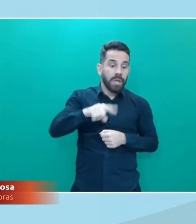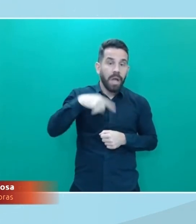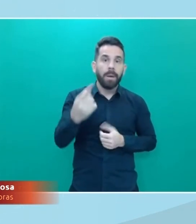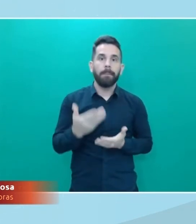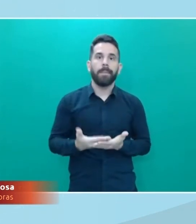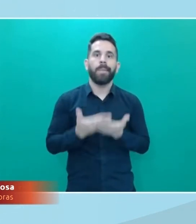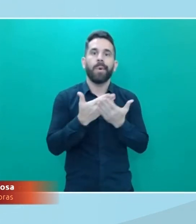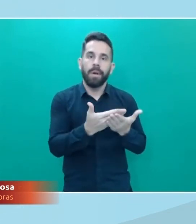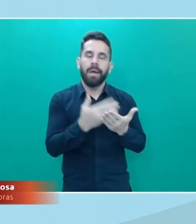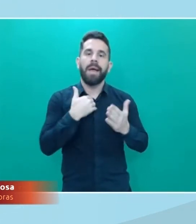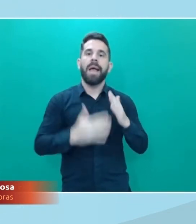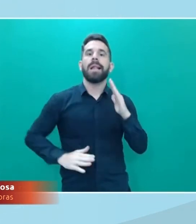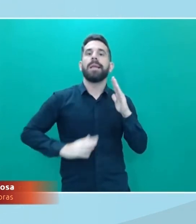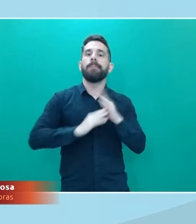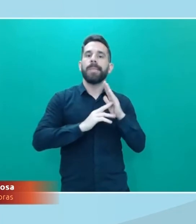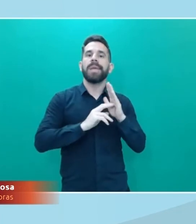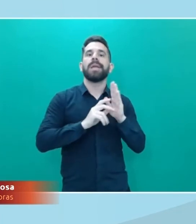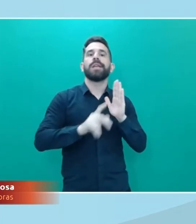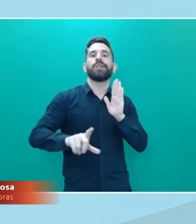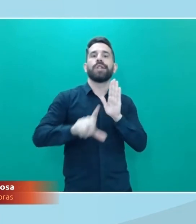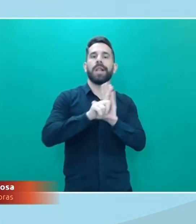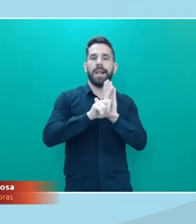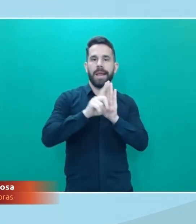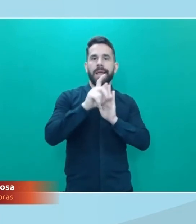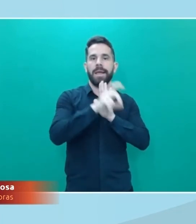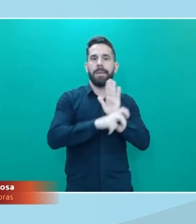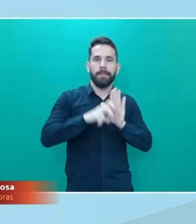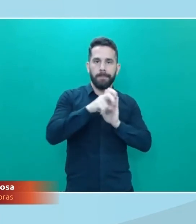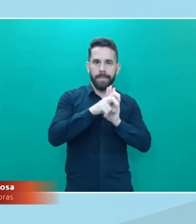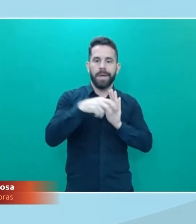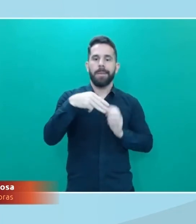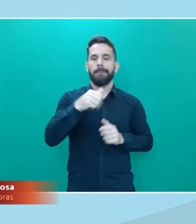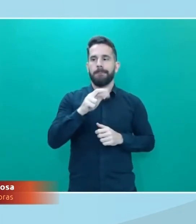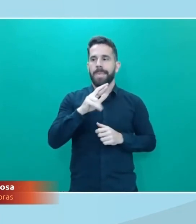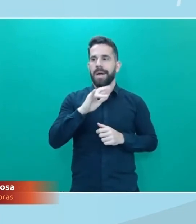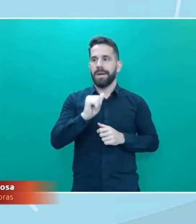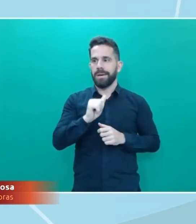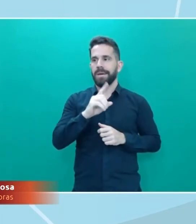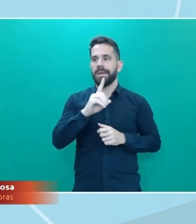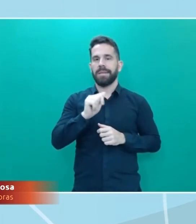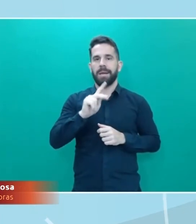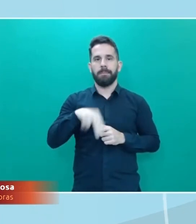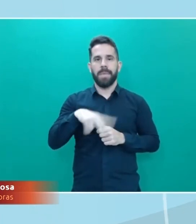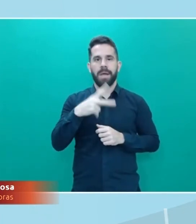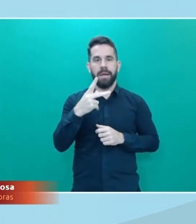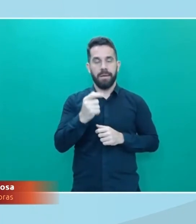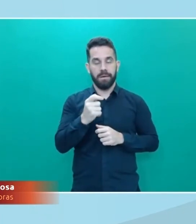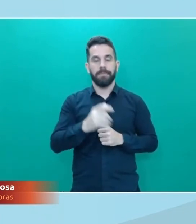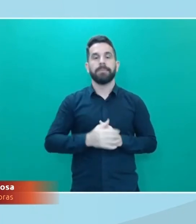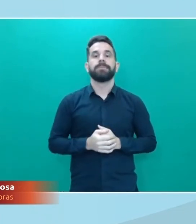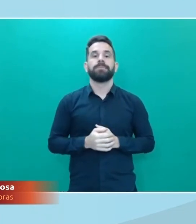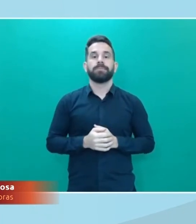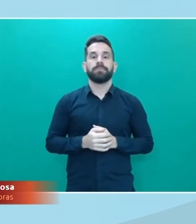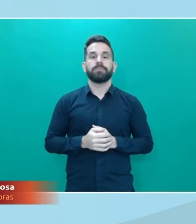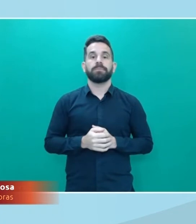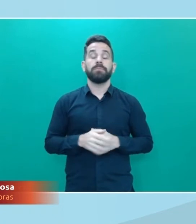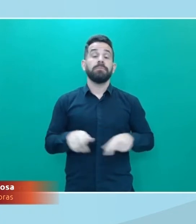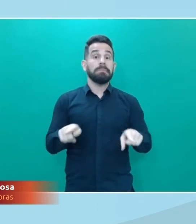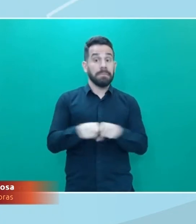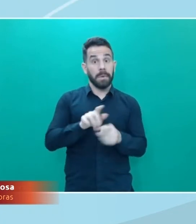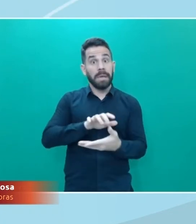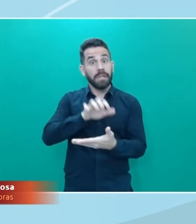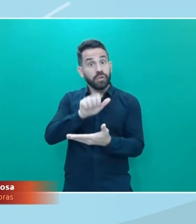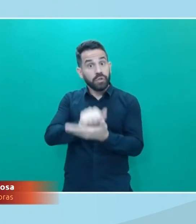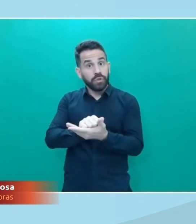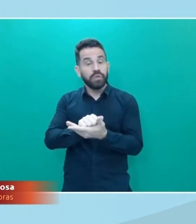Penha. E a cada 10 registros de violência doméstica contra mulheres, em um, a vítima estava